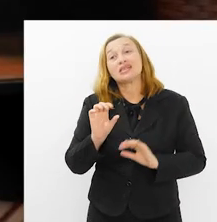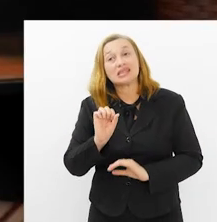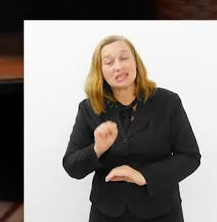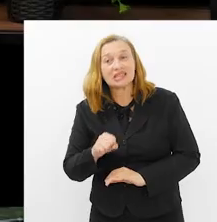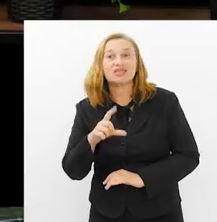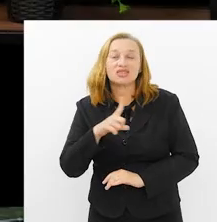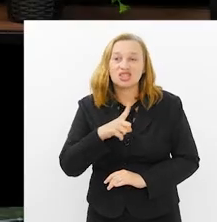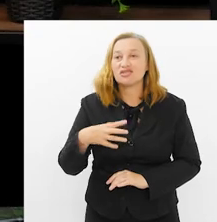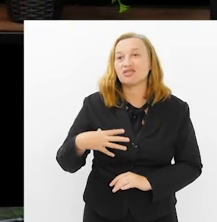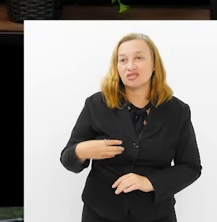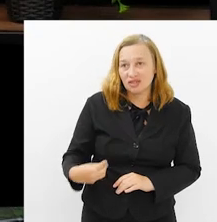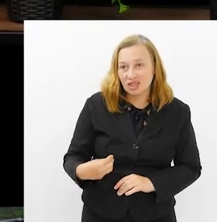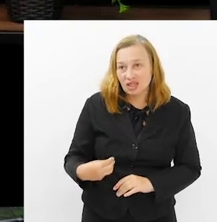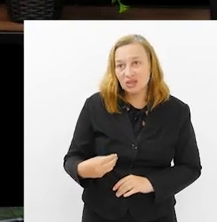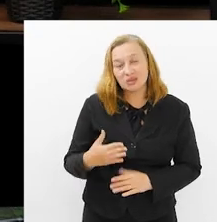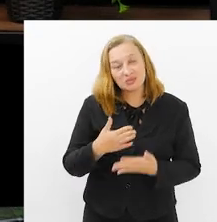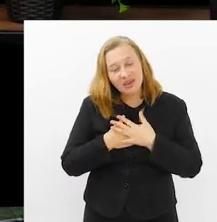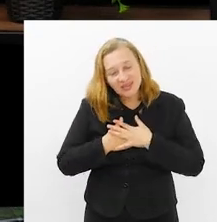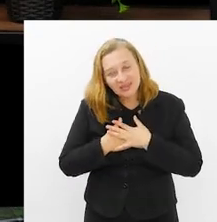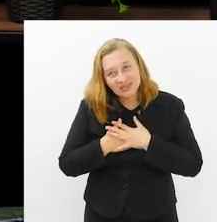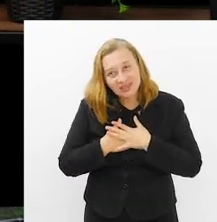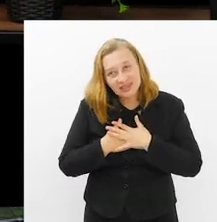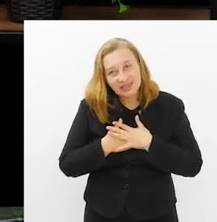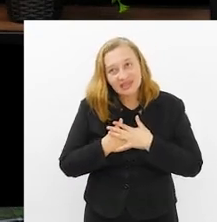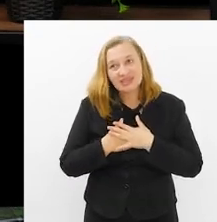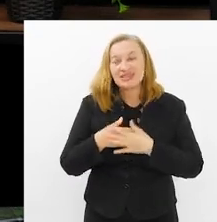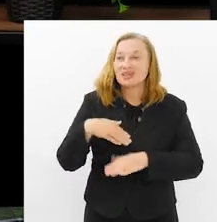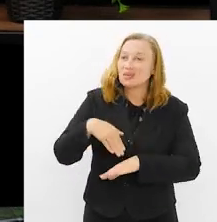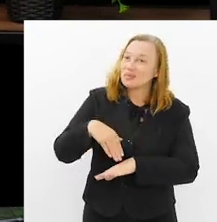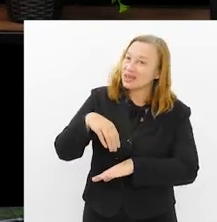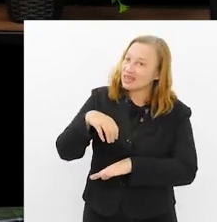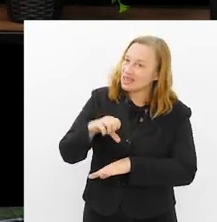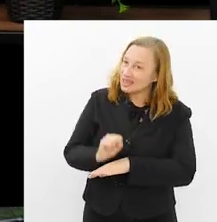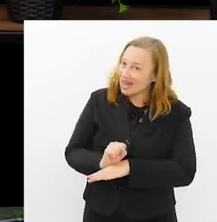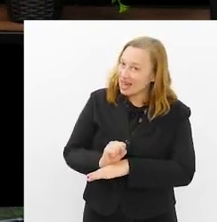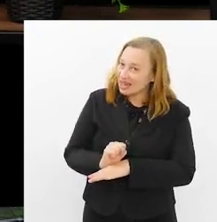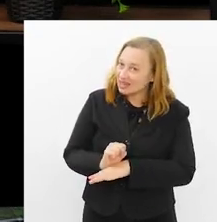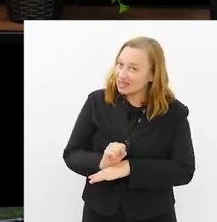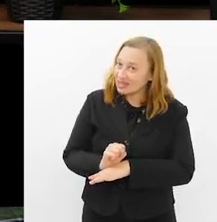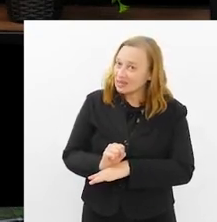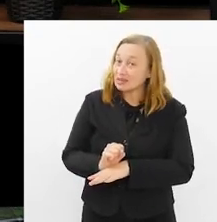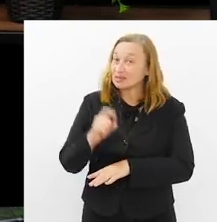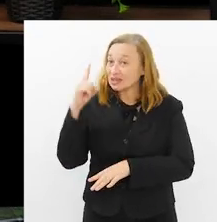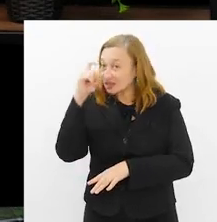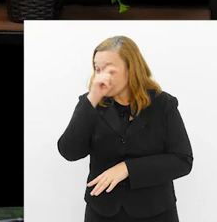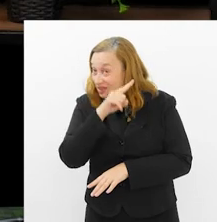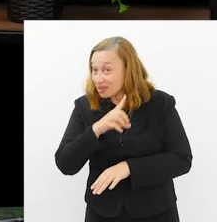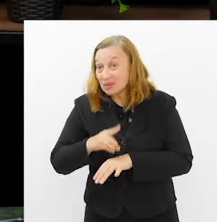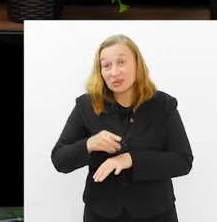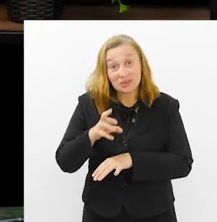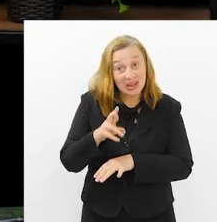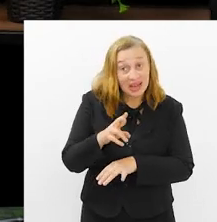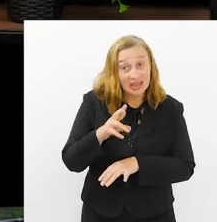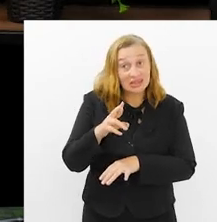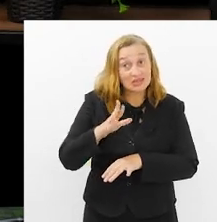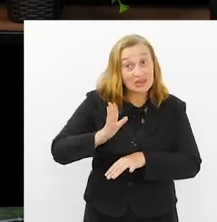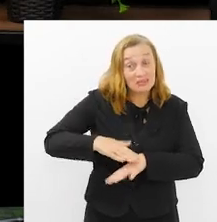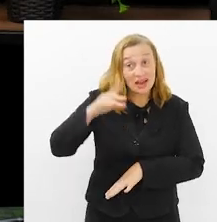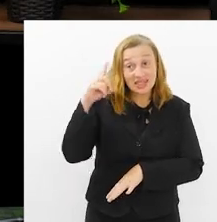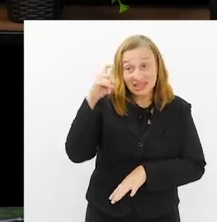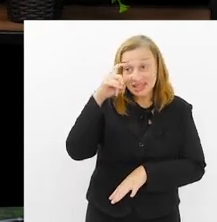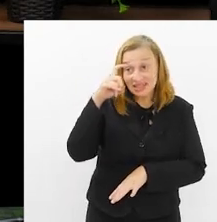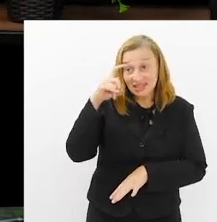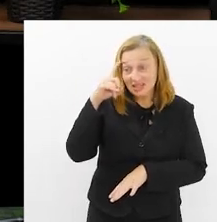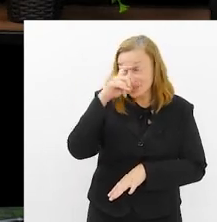liberdade. Então, sim, tive meus filhos, o mestrado foi arrastado,